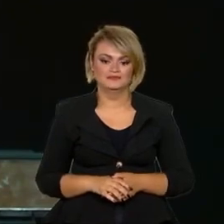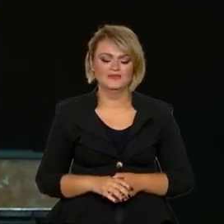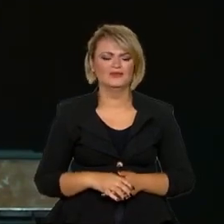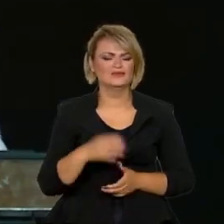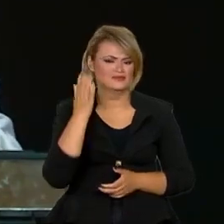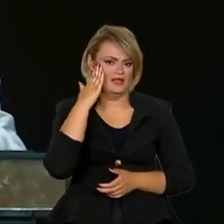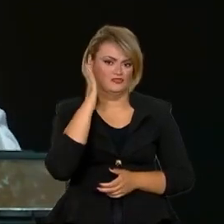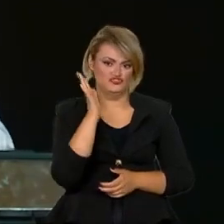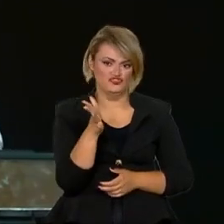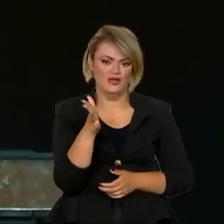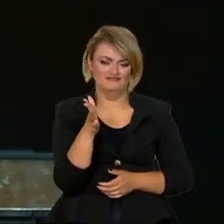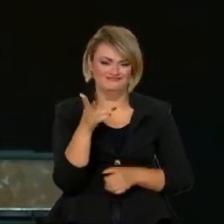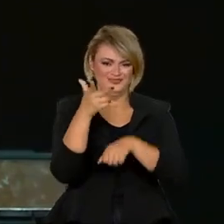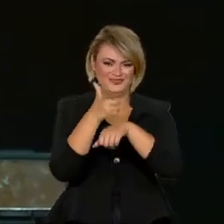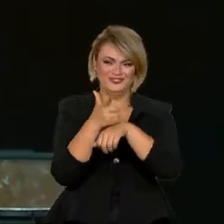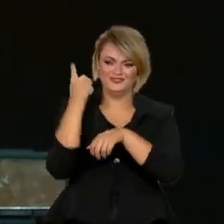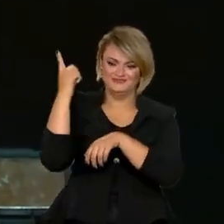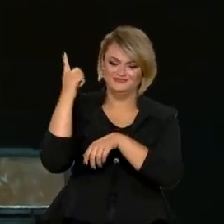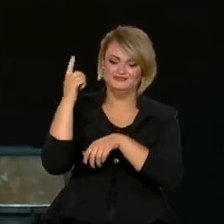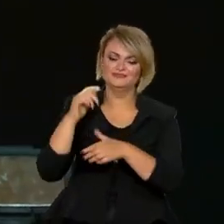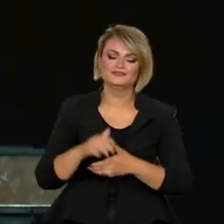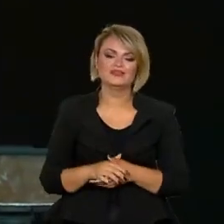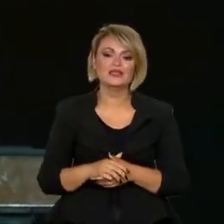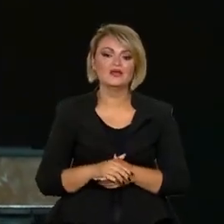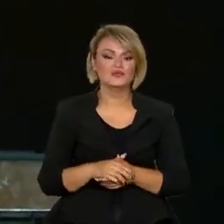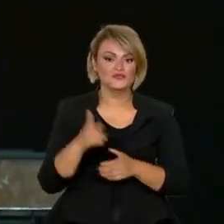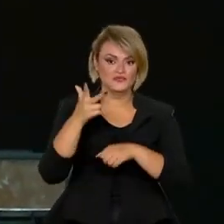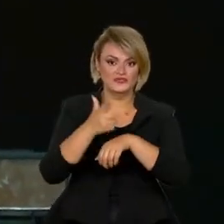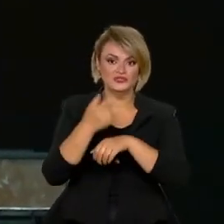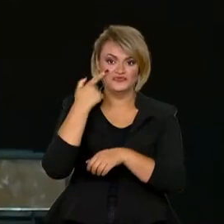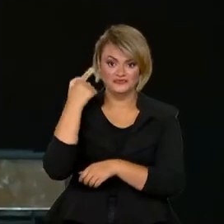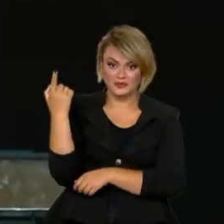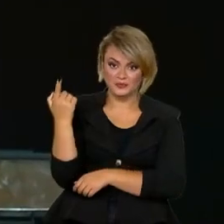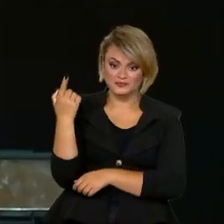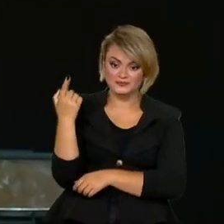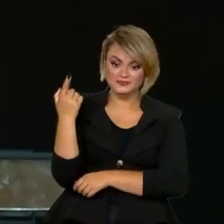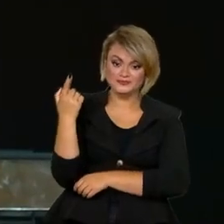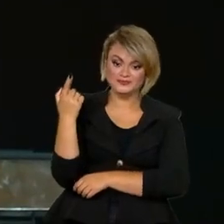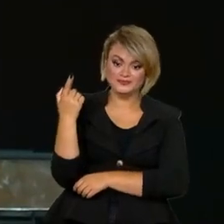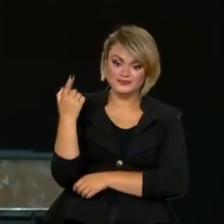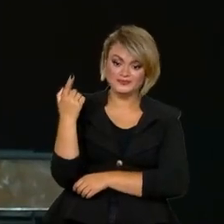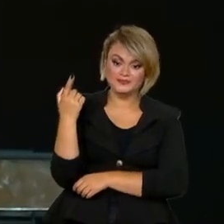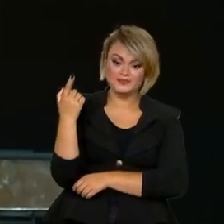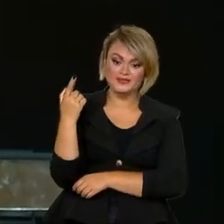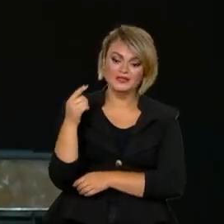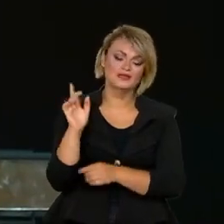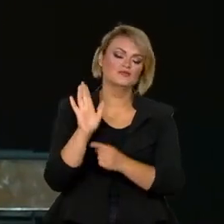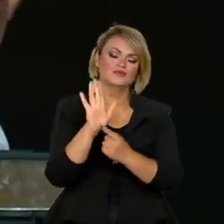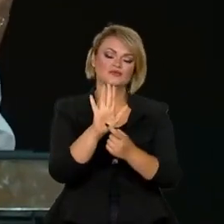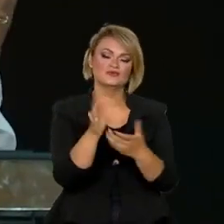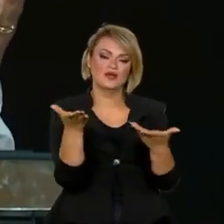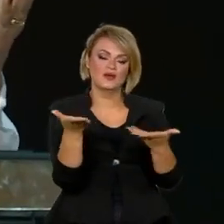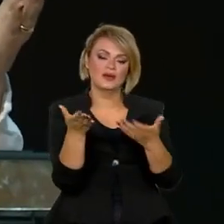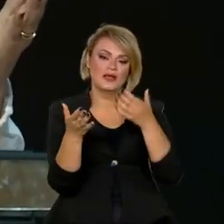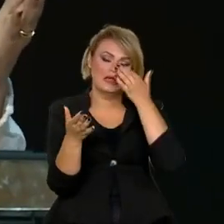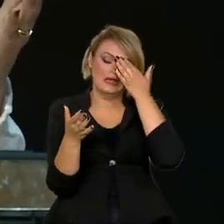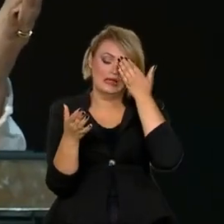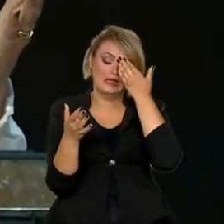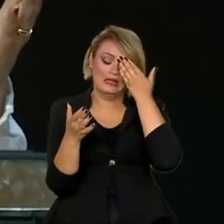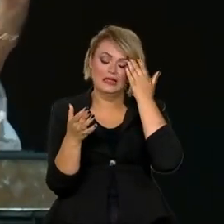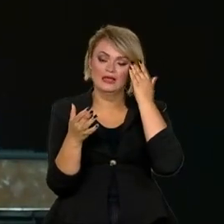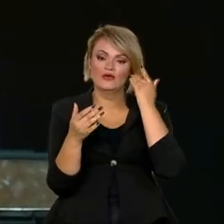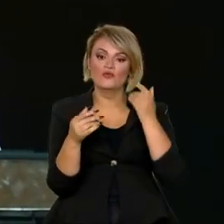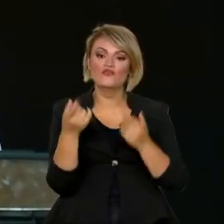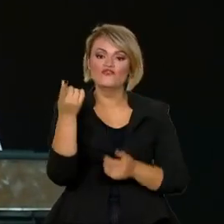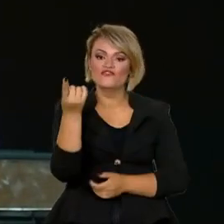já viram no vídeo, obrigada. Já viram no vídeo do PAC apresentado agora,